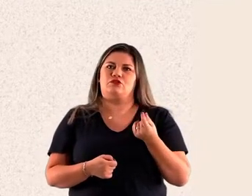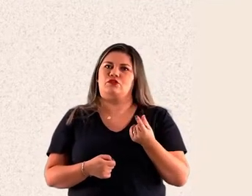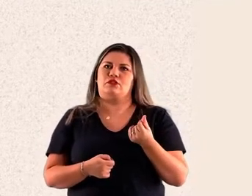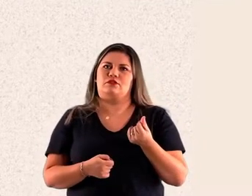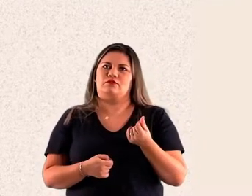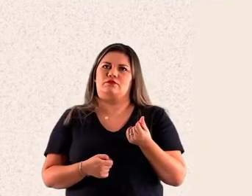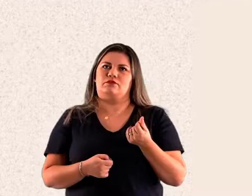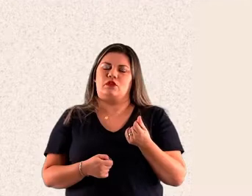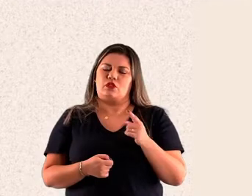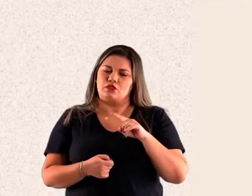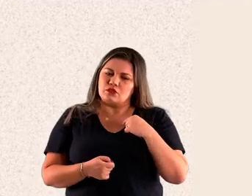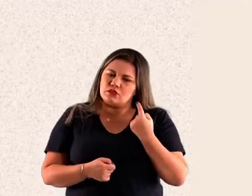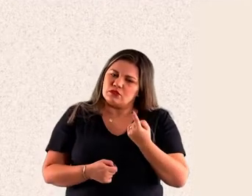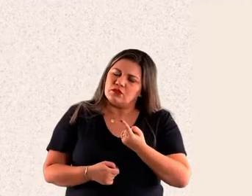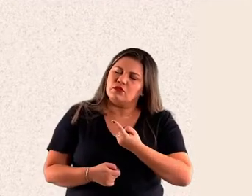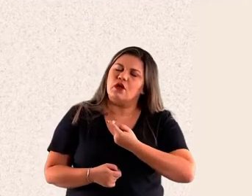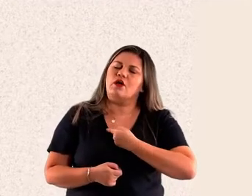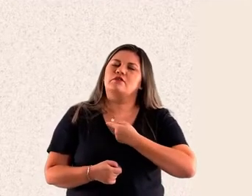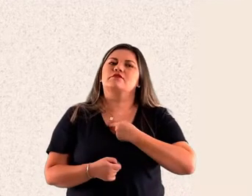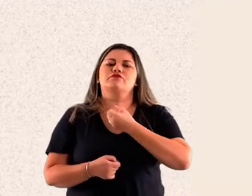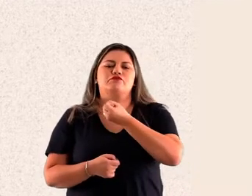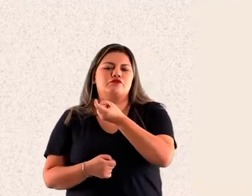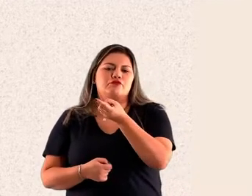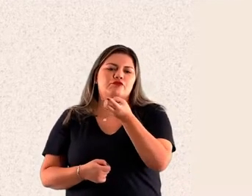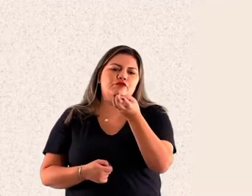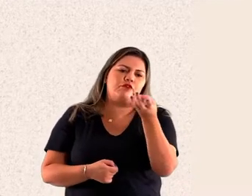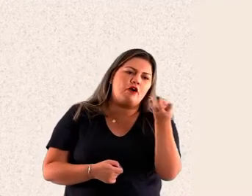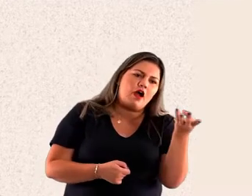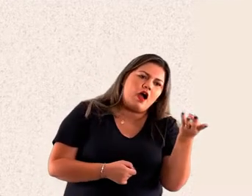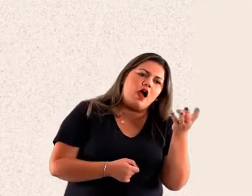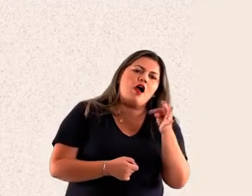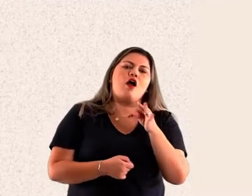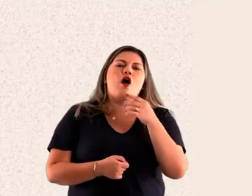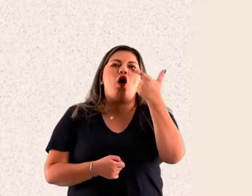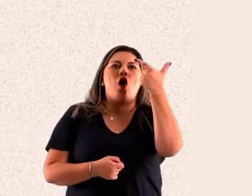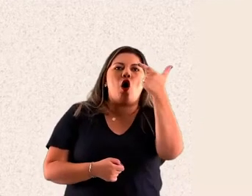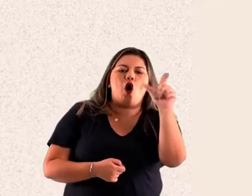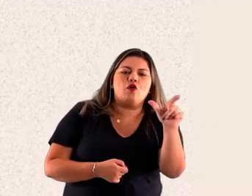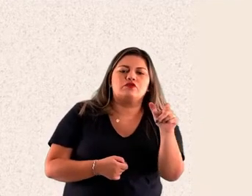é nós temos várias outras necessidades